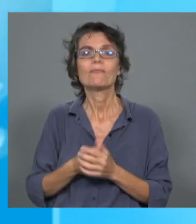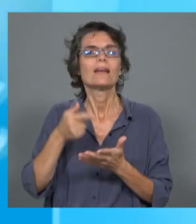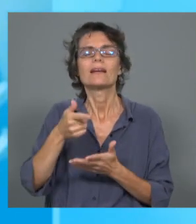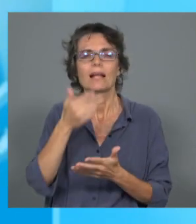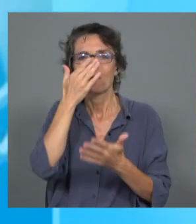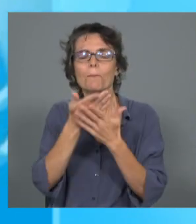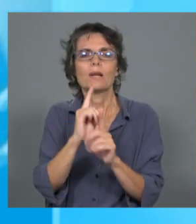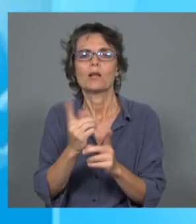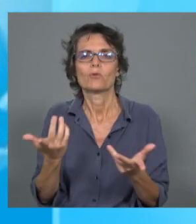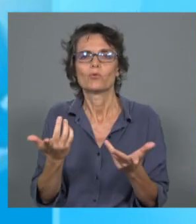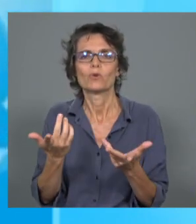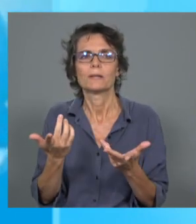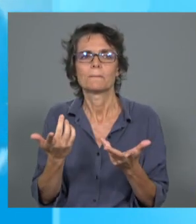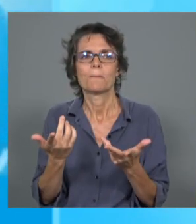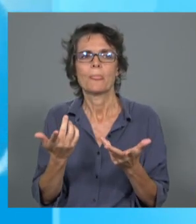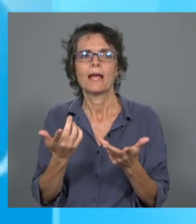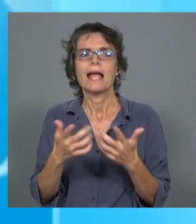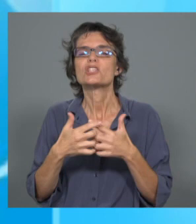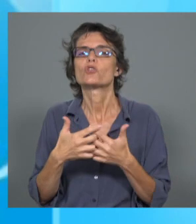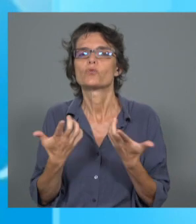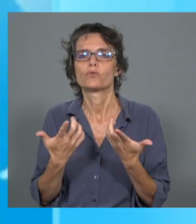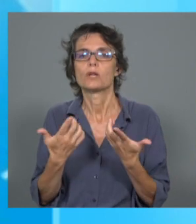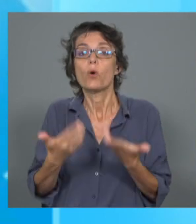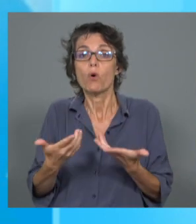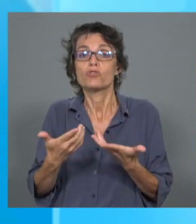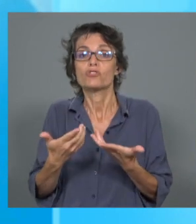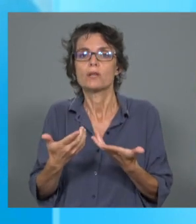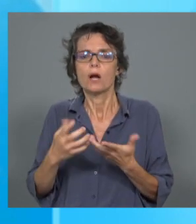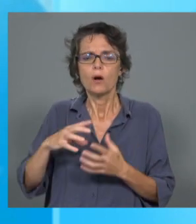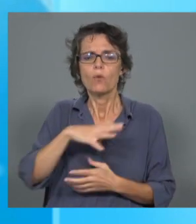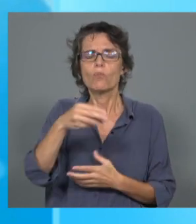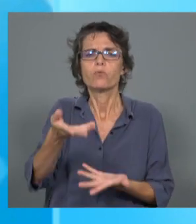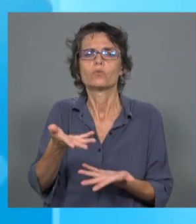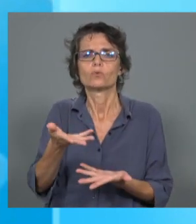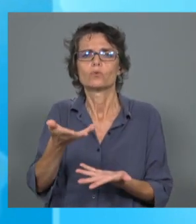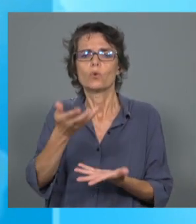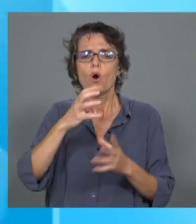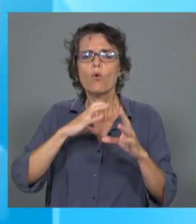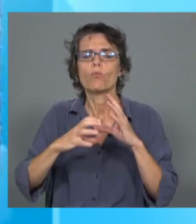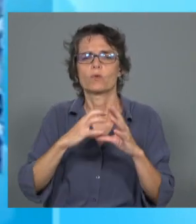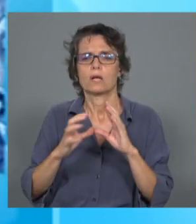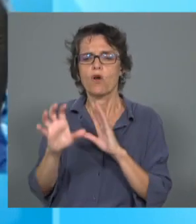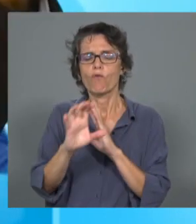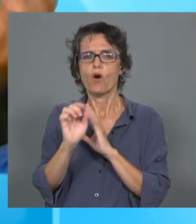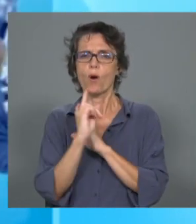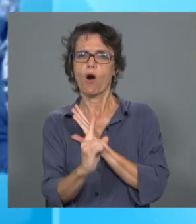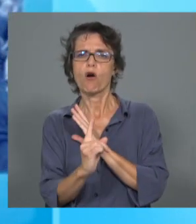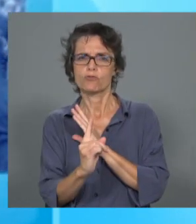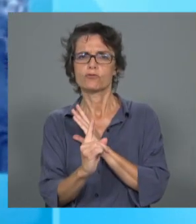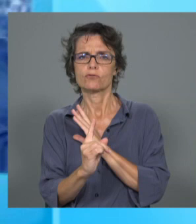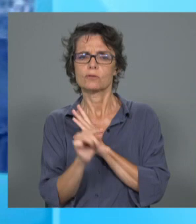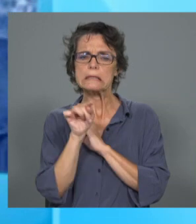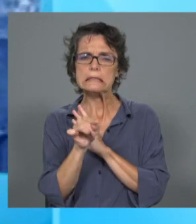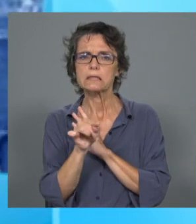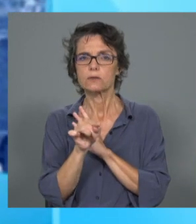dos dias? Quer dizer, qual é a forma de comunicar num mundo em que o que é hegemónico não é o que está certo? O que é hegemónico é esta forma